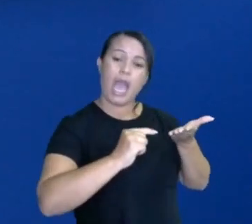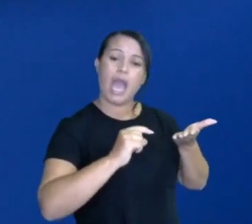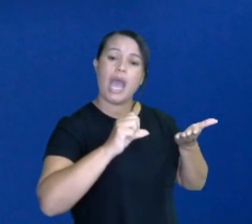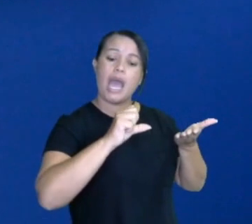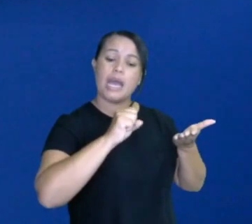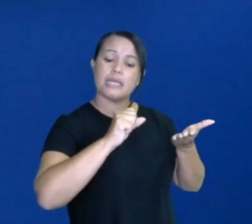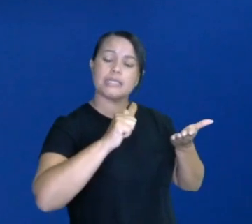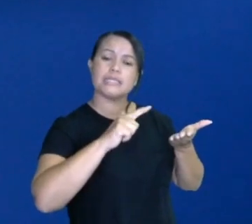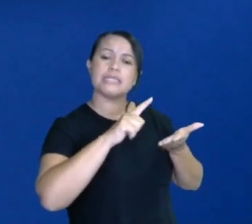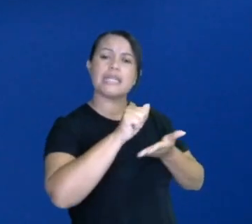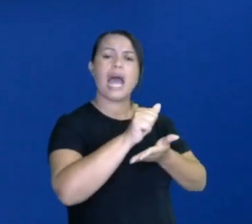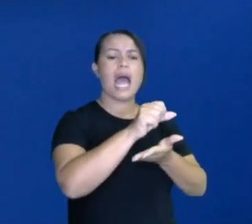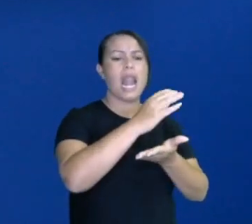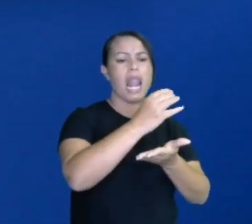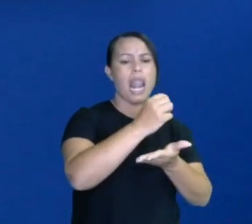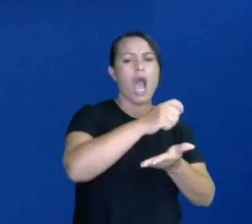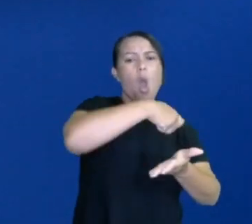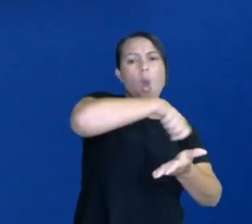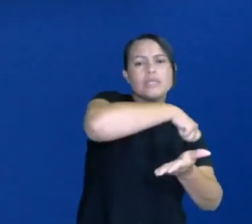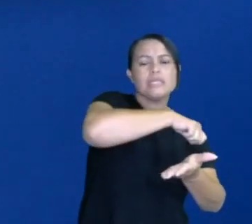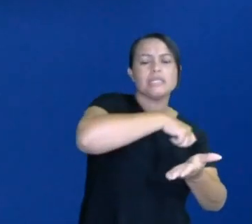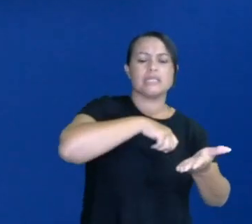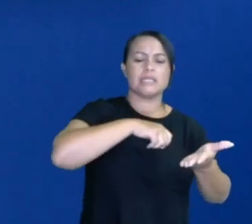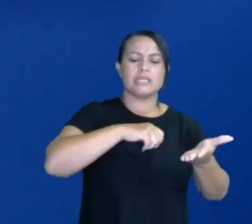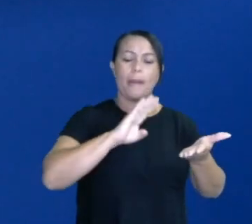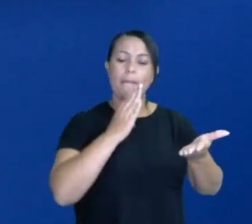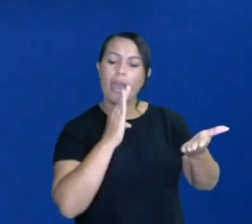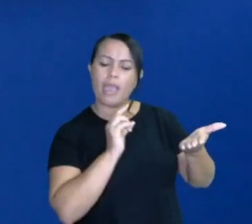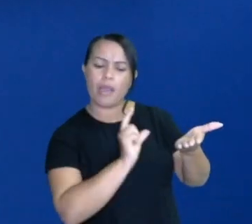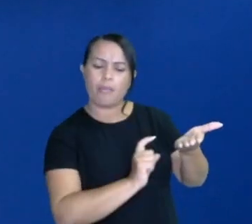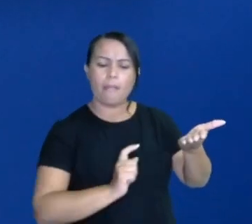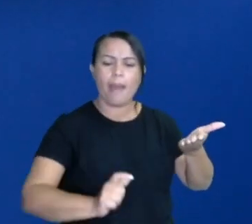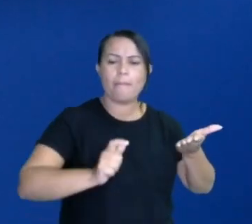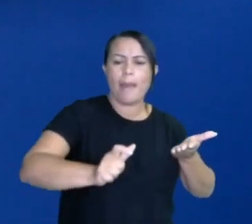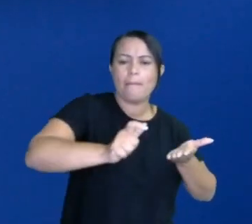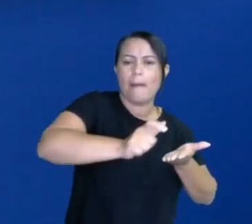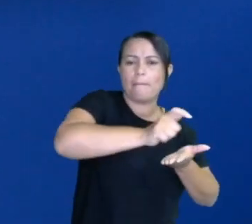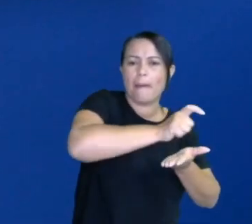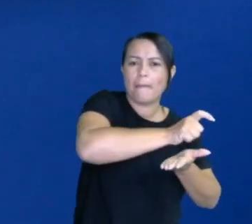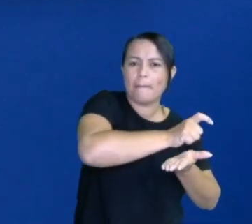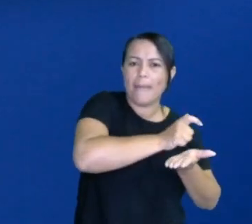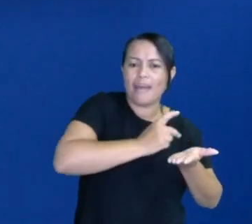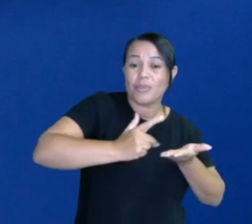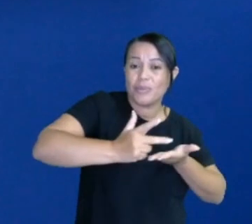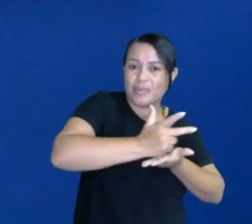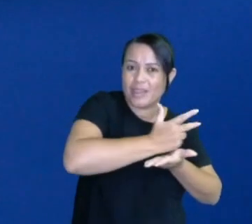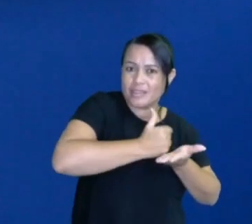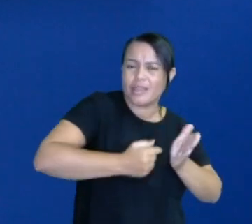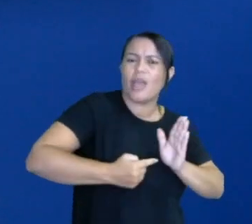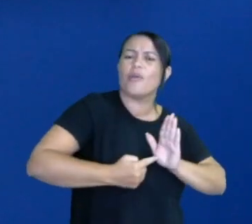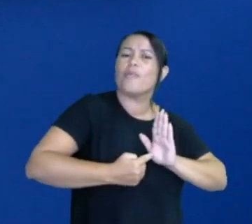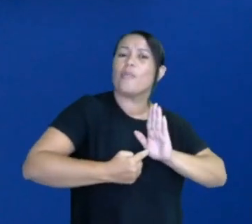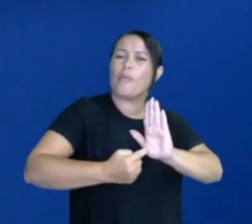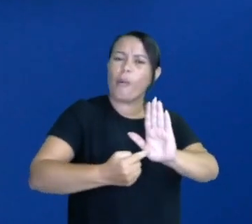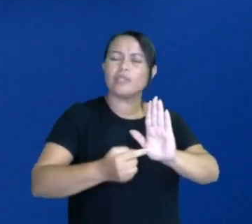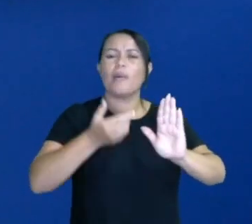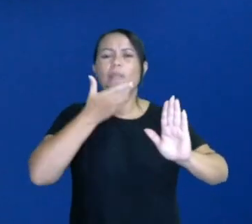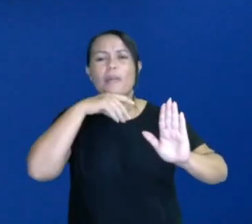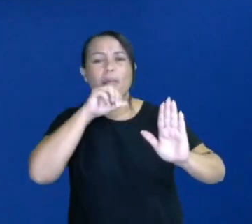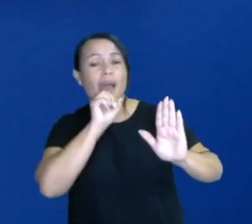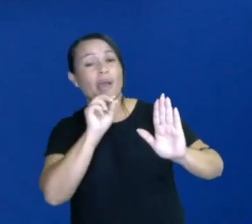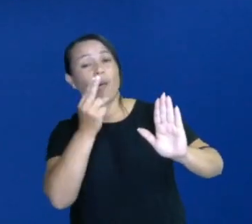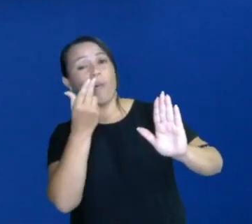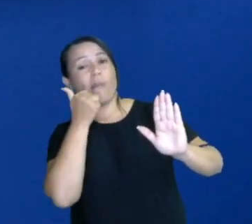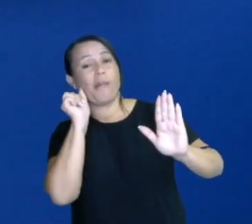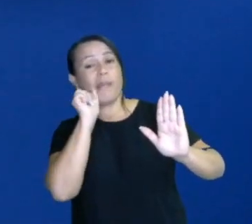sala, cozinha, banheiro, a letrinha pequenininha. E vocês vão conseguir mostrar, então vocês vão mostrar para um adulto, para o papai ou para